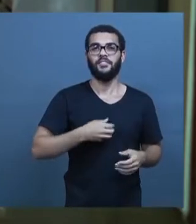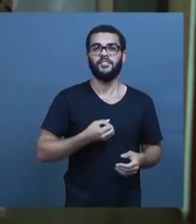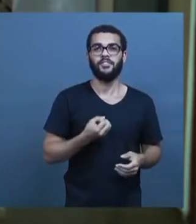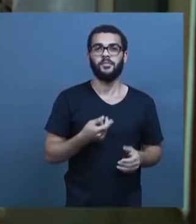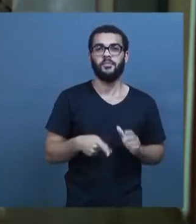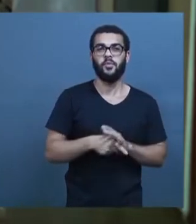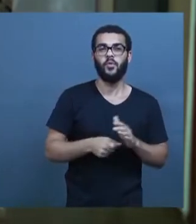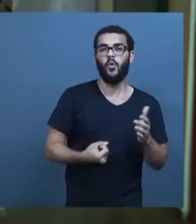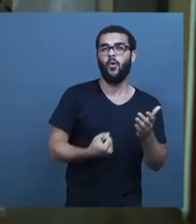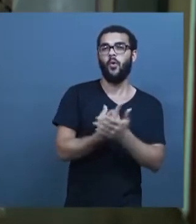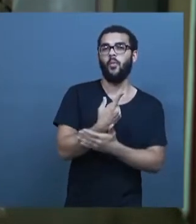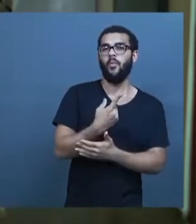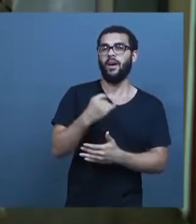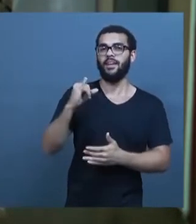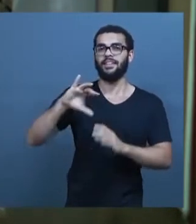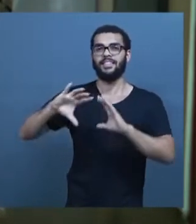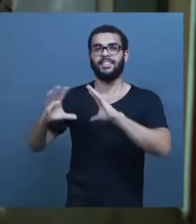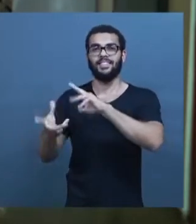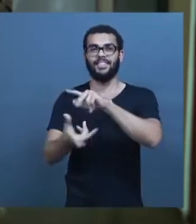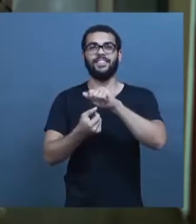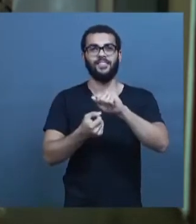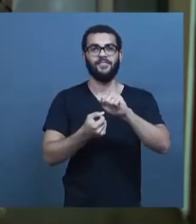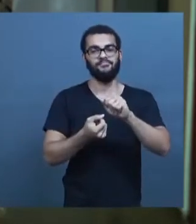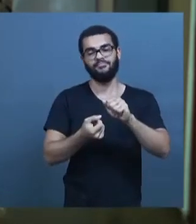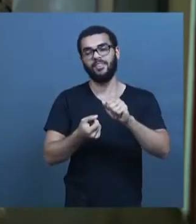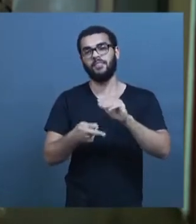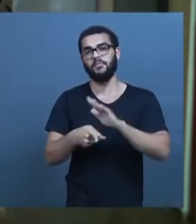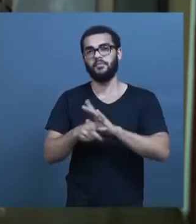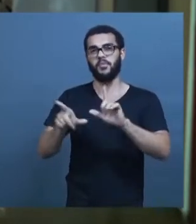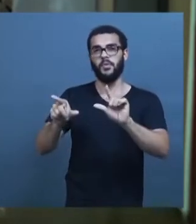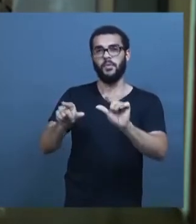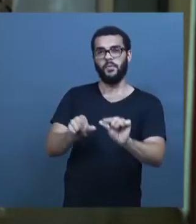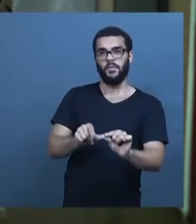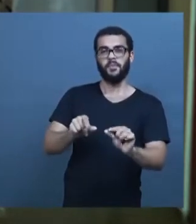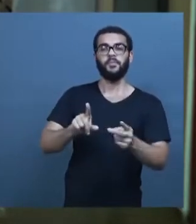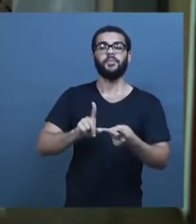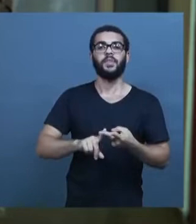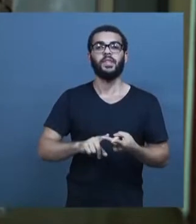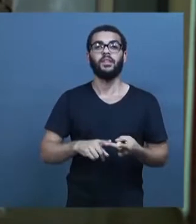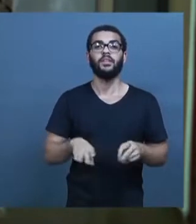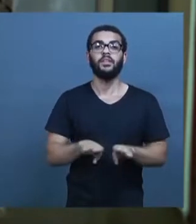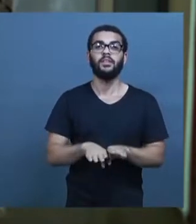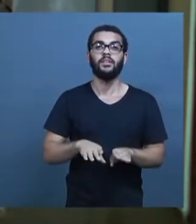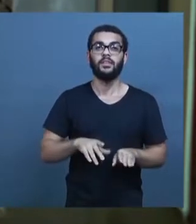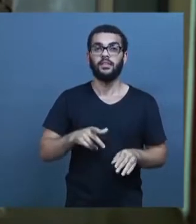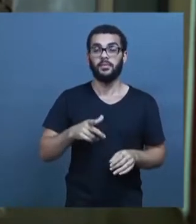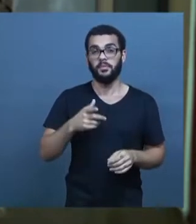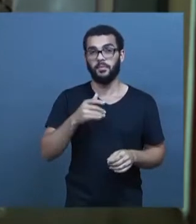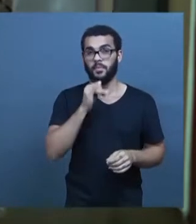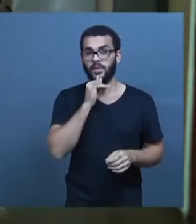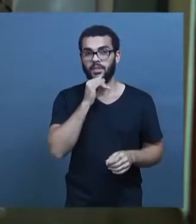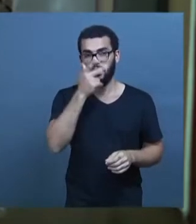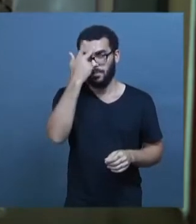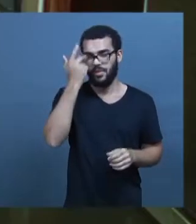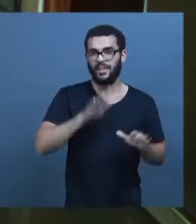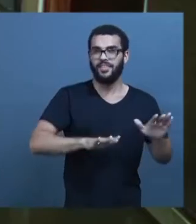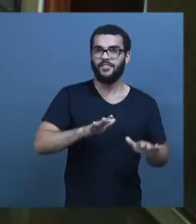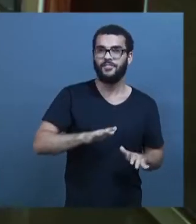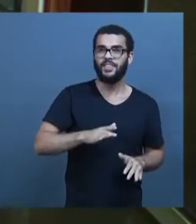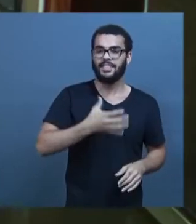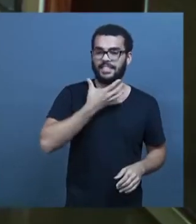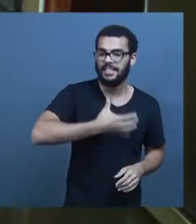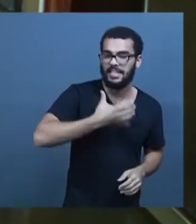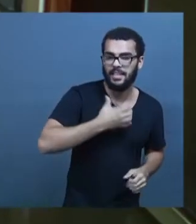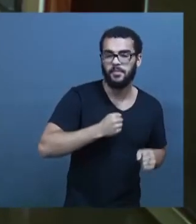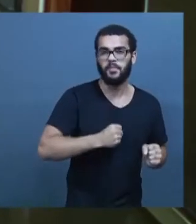acumulação de pontos você pode adquirir no final do ano, ou depois que acumulou certa quantia, alguns produtos que você precisa. Pablo